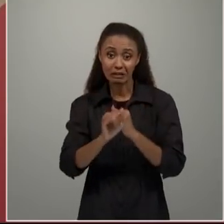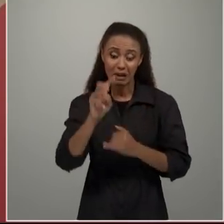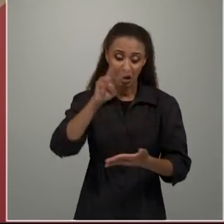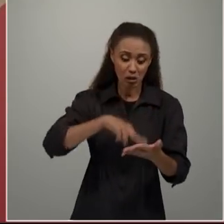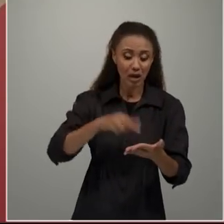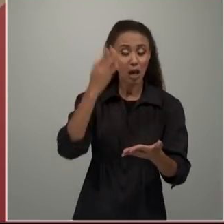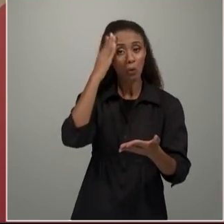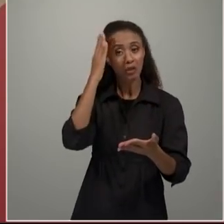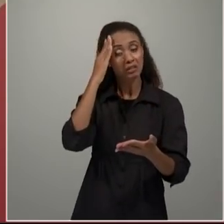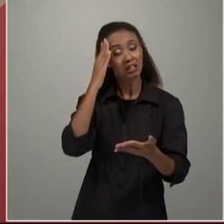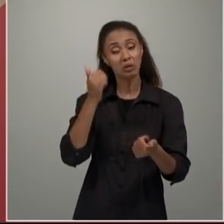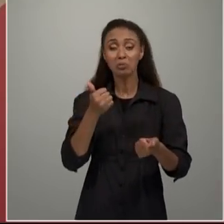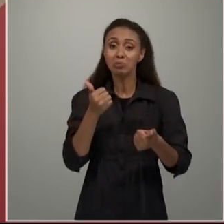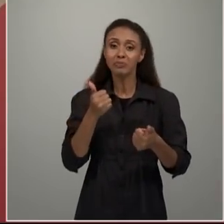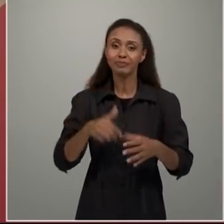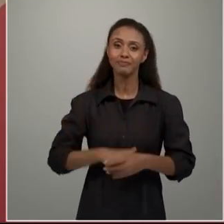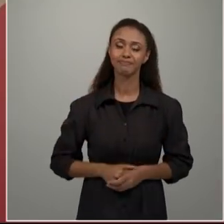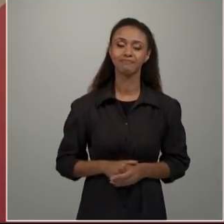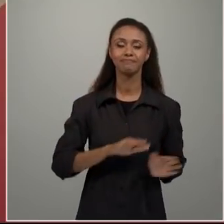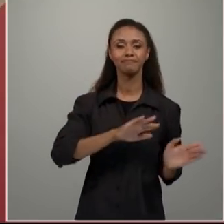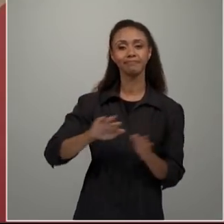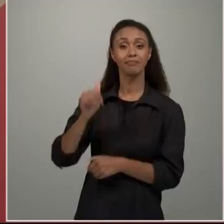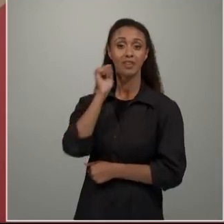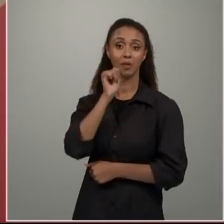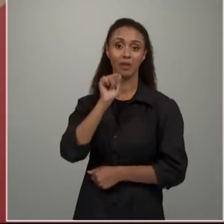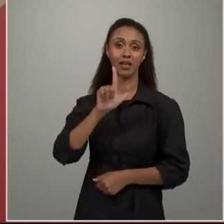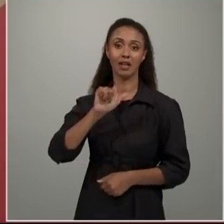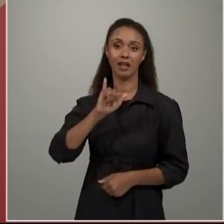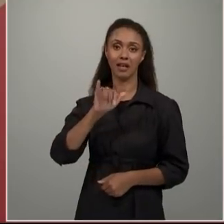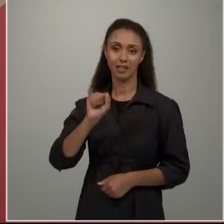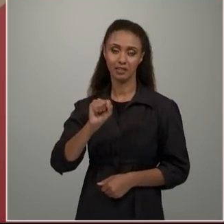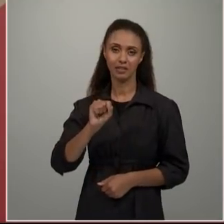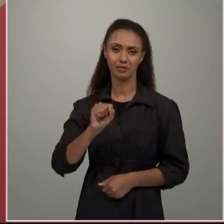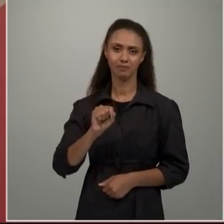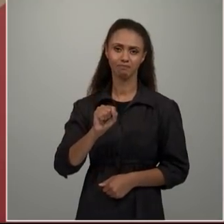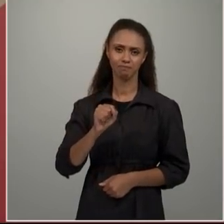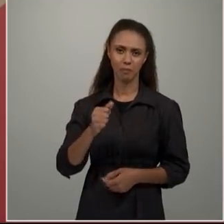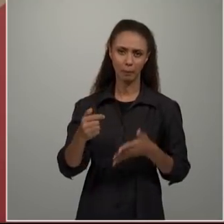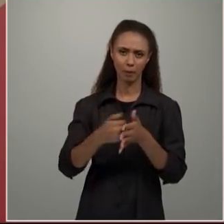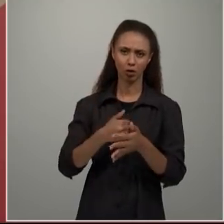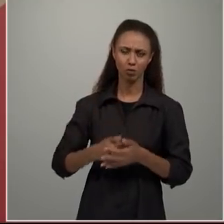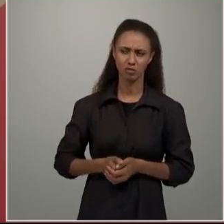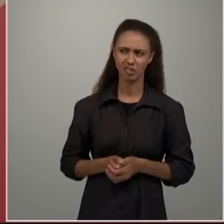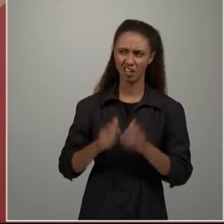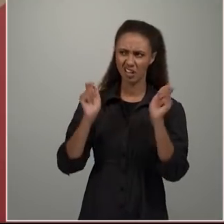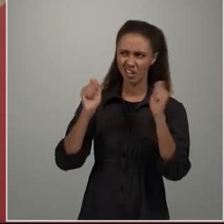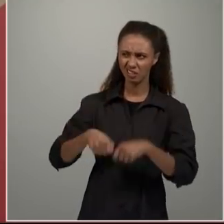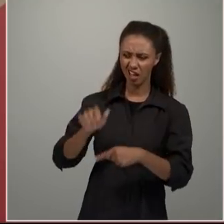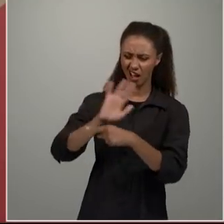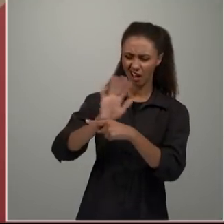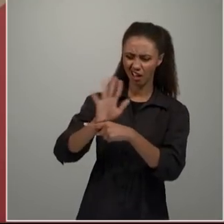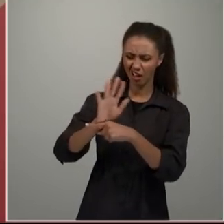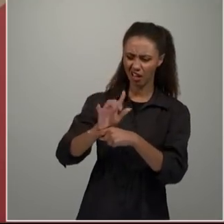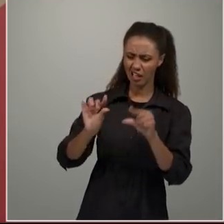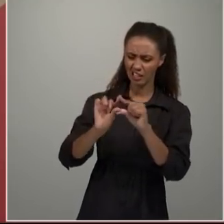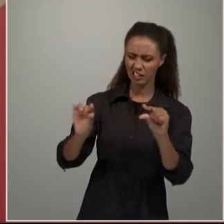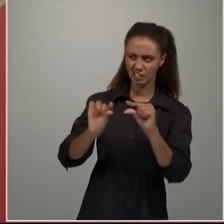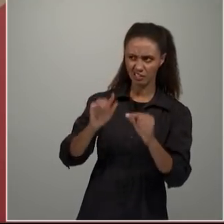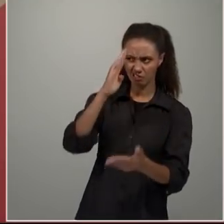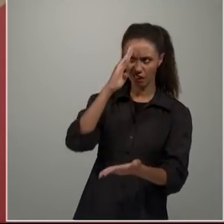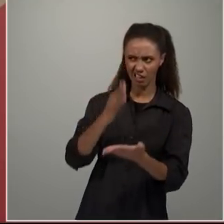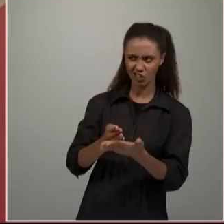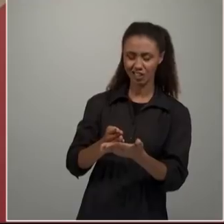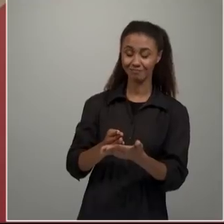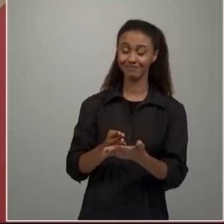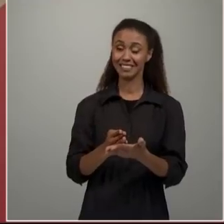mas para isso luís almeida podemos confiar nas legendas em português de filmes e séries então sim e